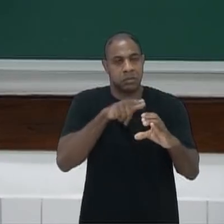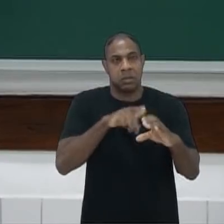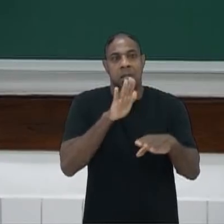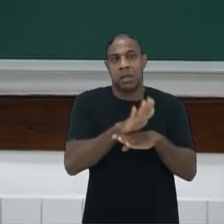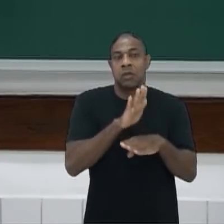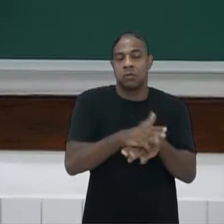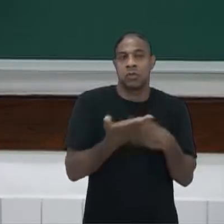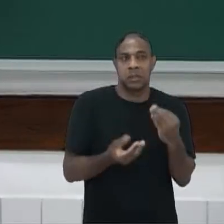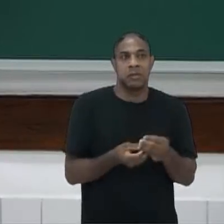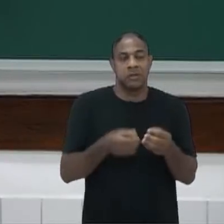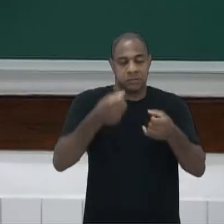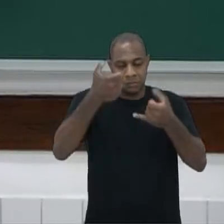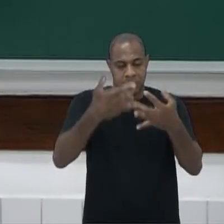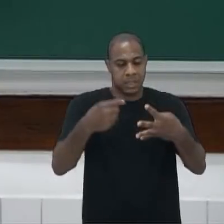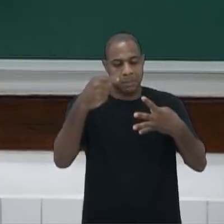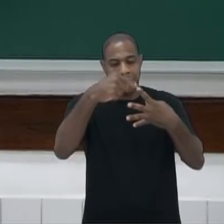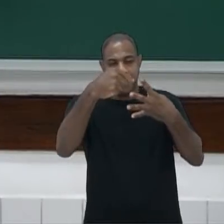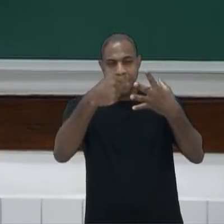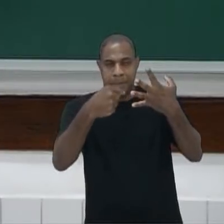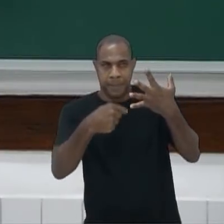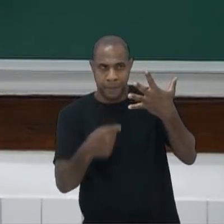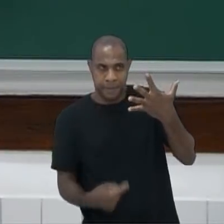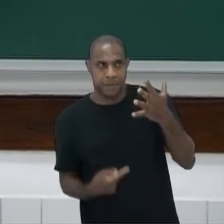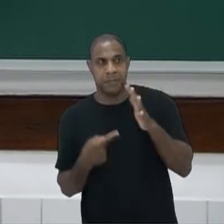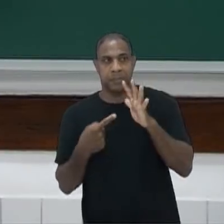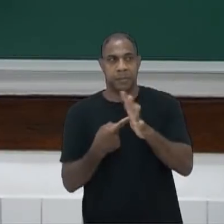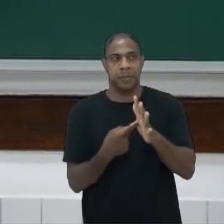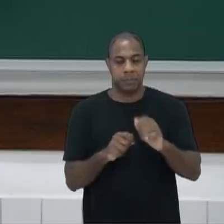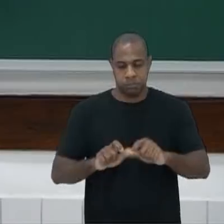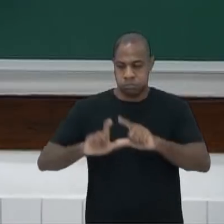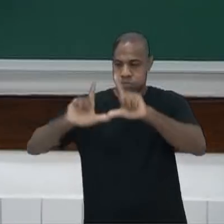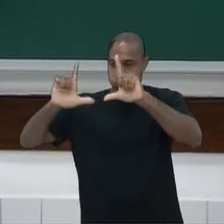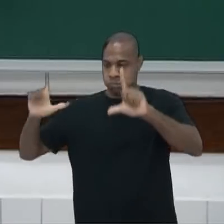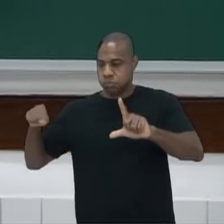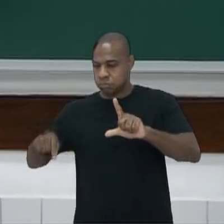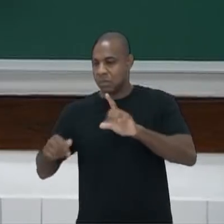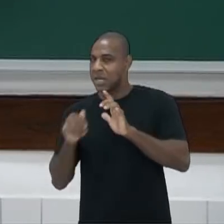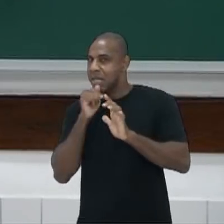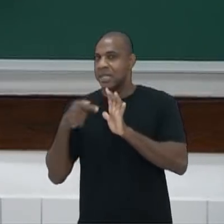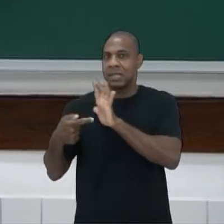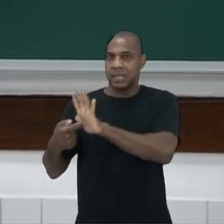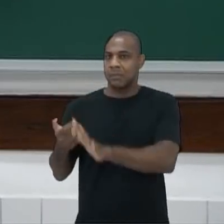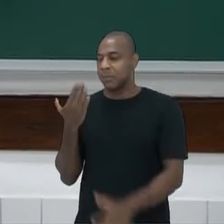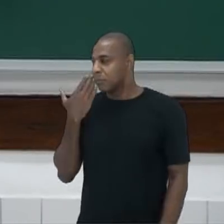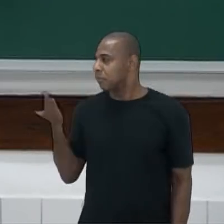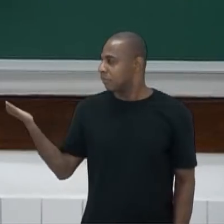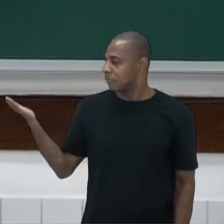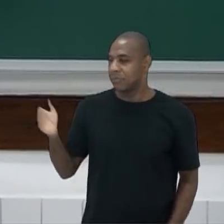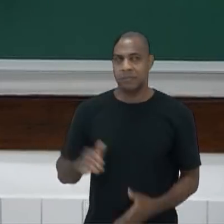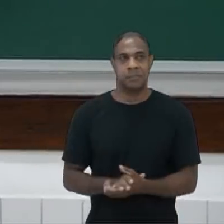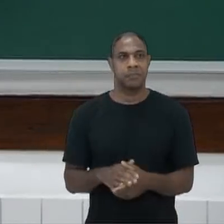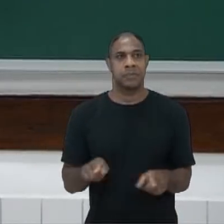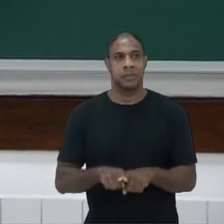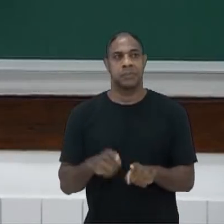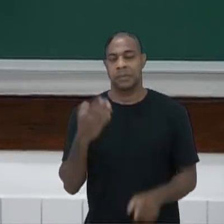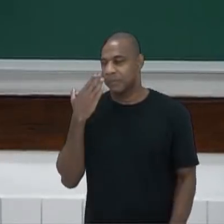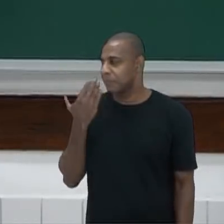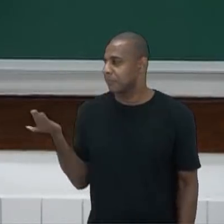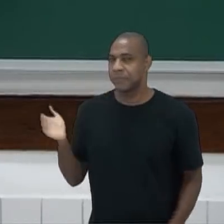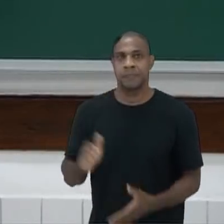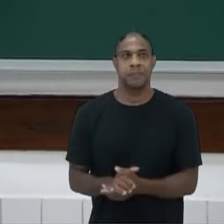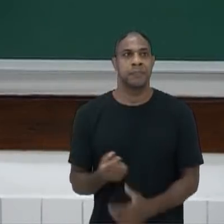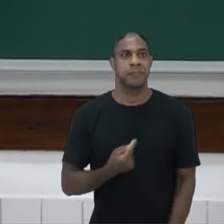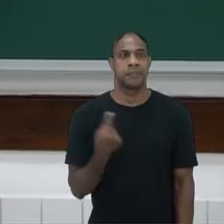cada uma delas separadamente, e trago a nossa célula aqui, o nosso modelo, para ilustrar para vocês. Então, vamos adiante?